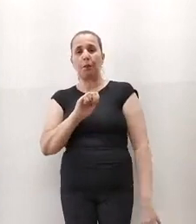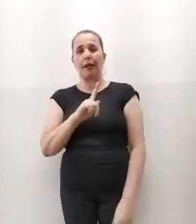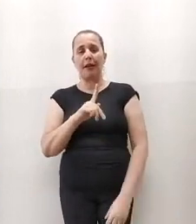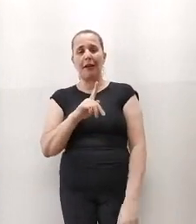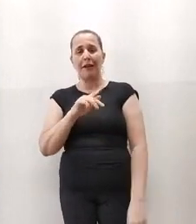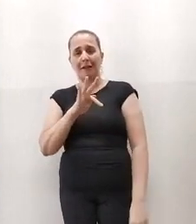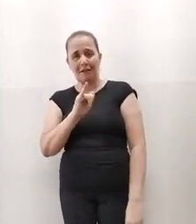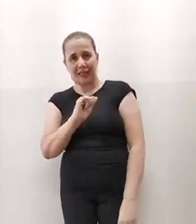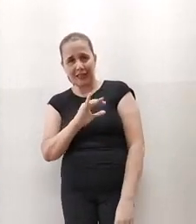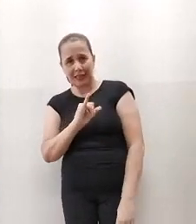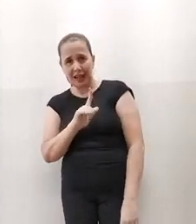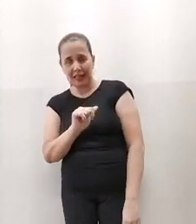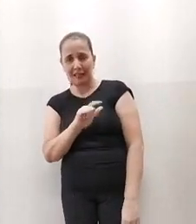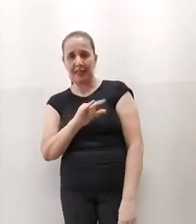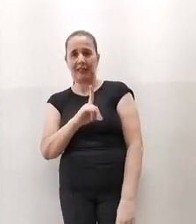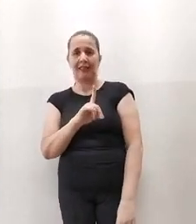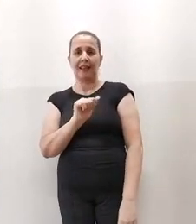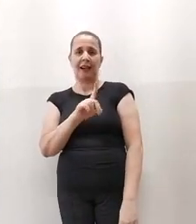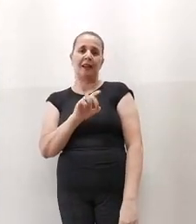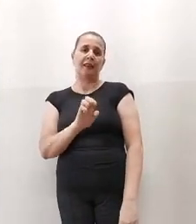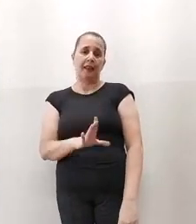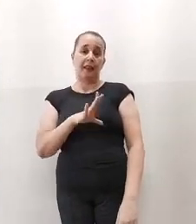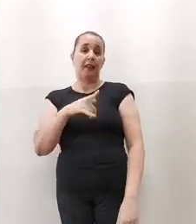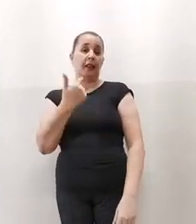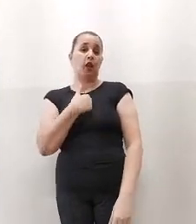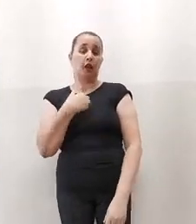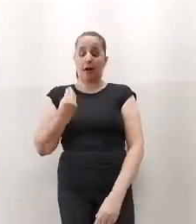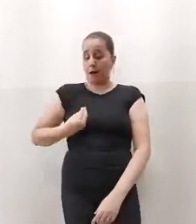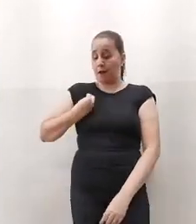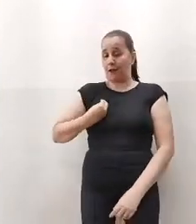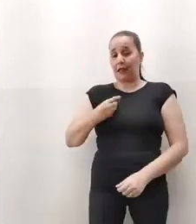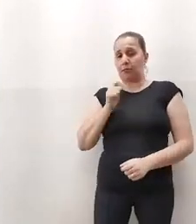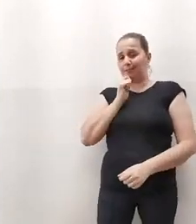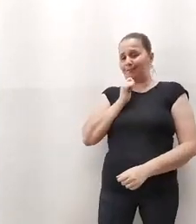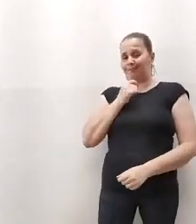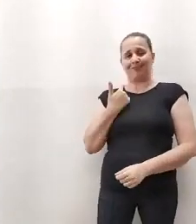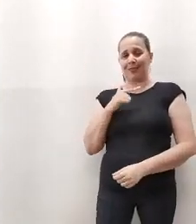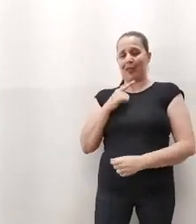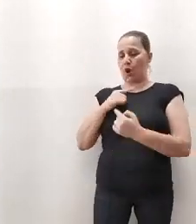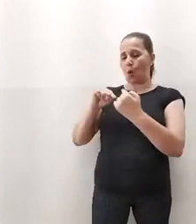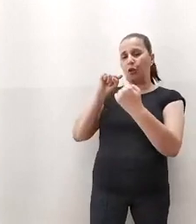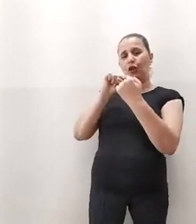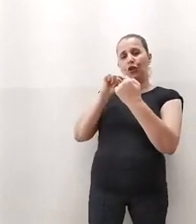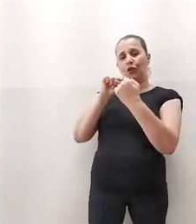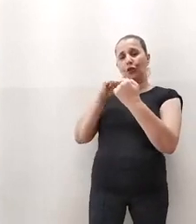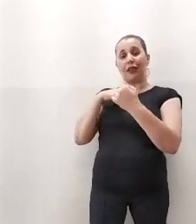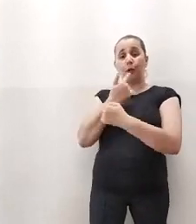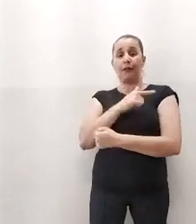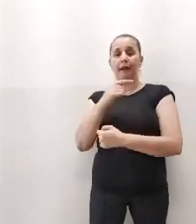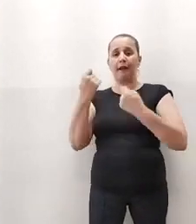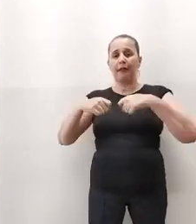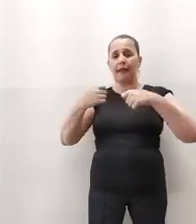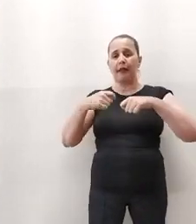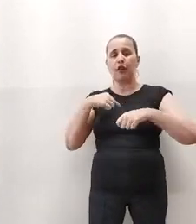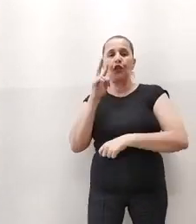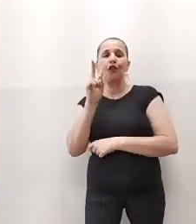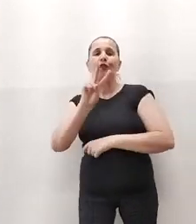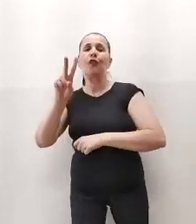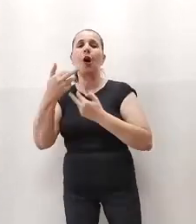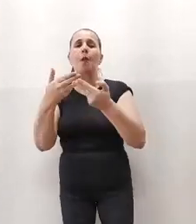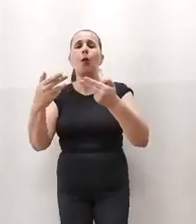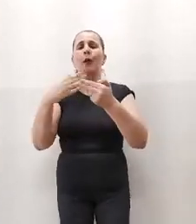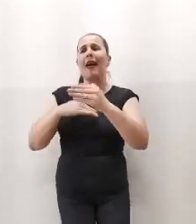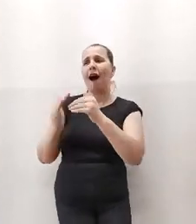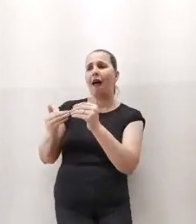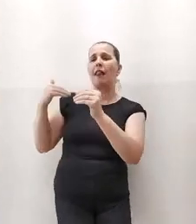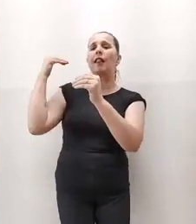nos leva a ter uma vida sem propósito. Ou seja, uma vida sem a necessidade de ver algo